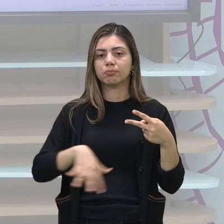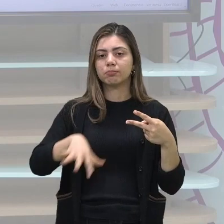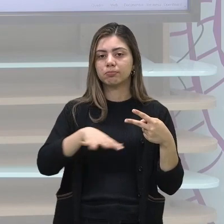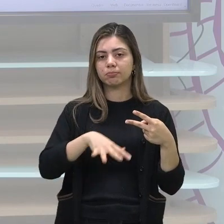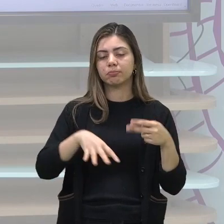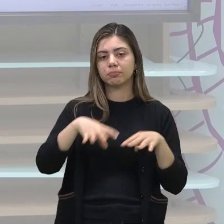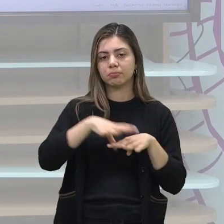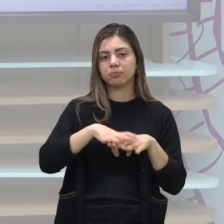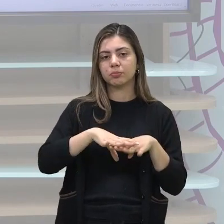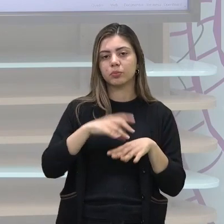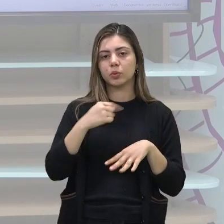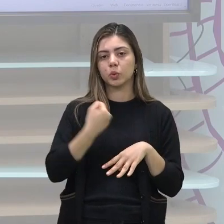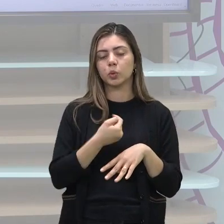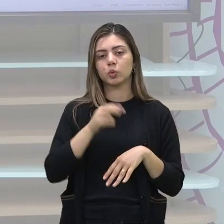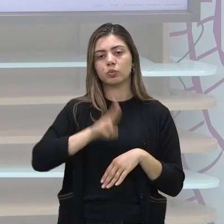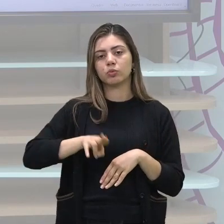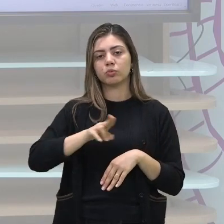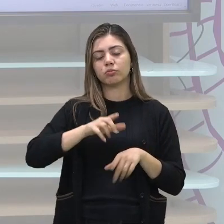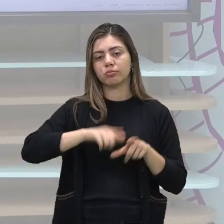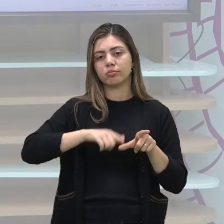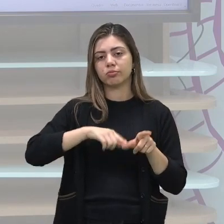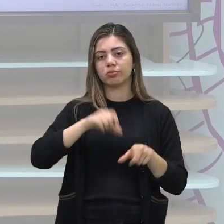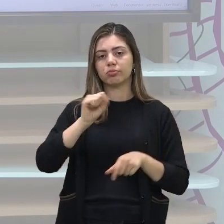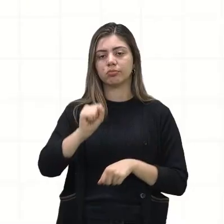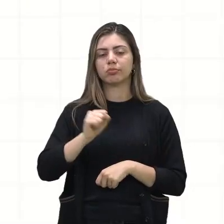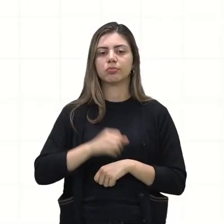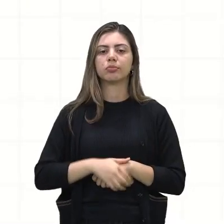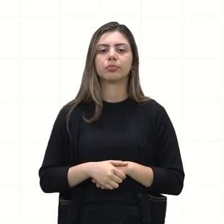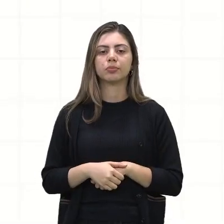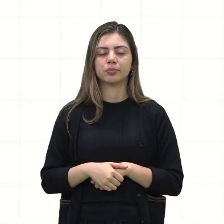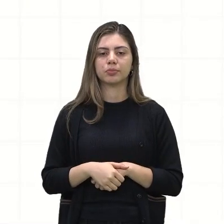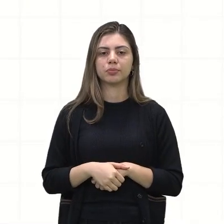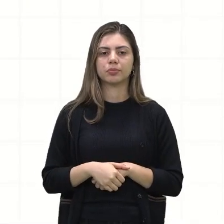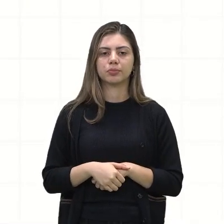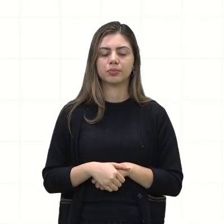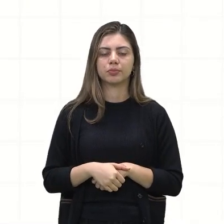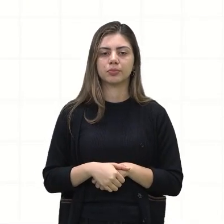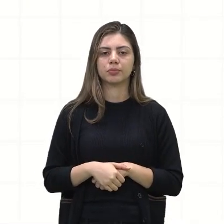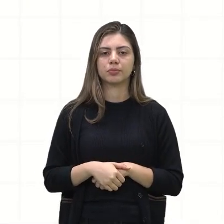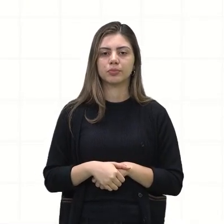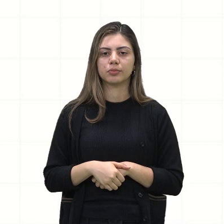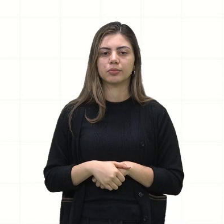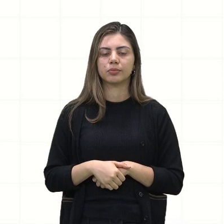vamos representar assim. Lembra? Então, vem aqui comigo para você visualizar melhor.